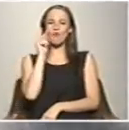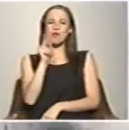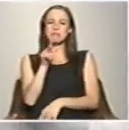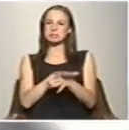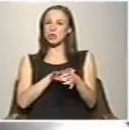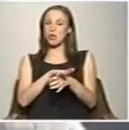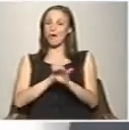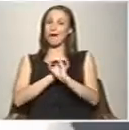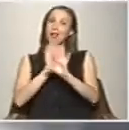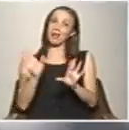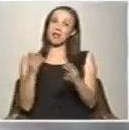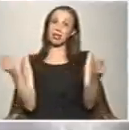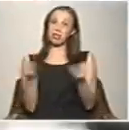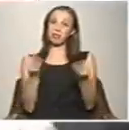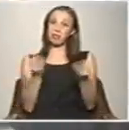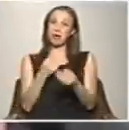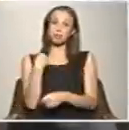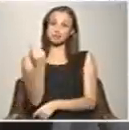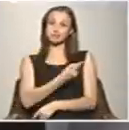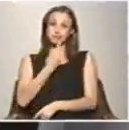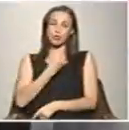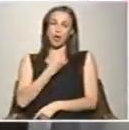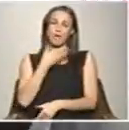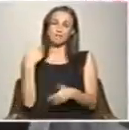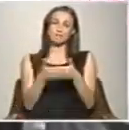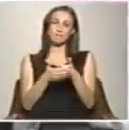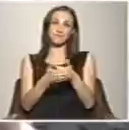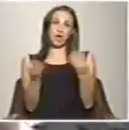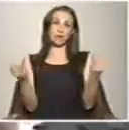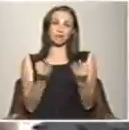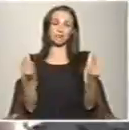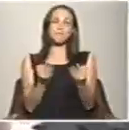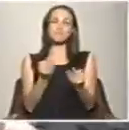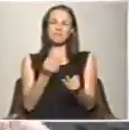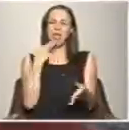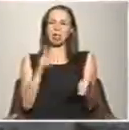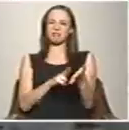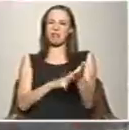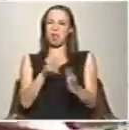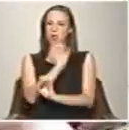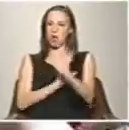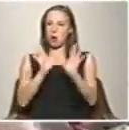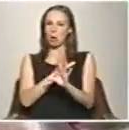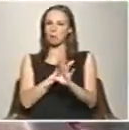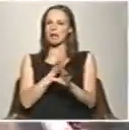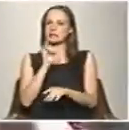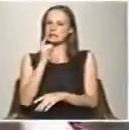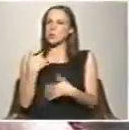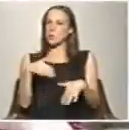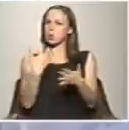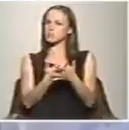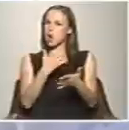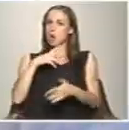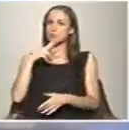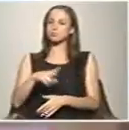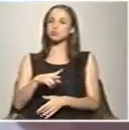clara. Estamos mesmo a envelhecer. E esta realidade muito europeia sente-se de forma especial em Portugal. Segundo